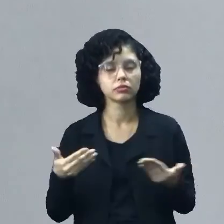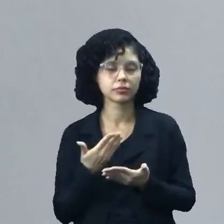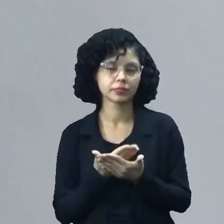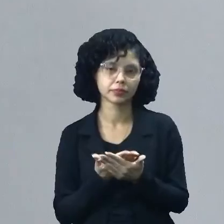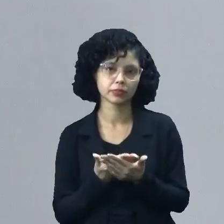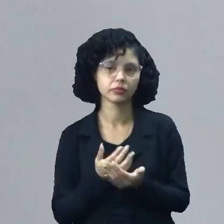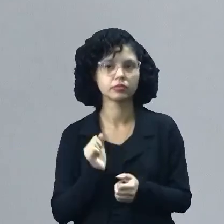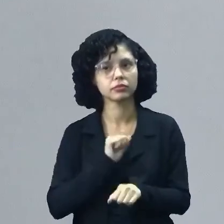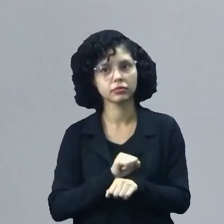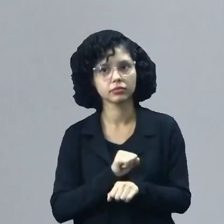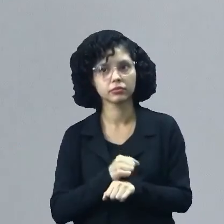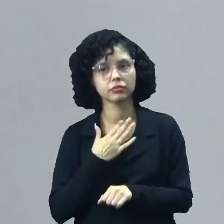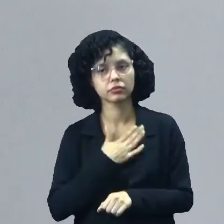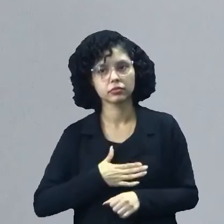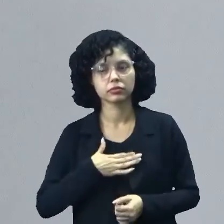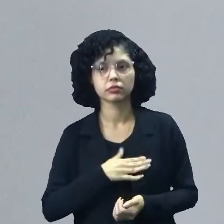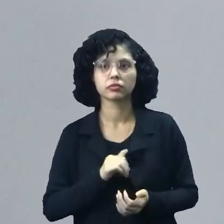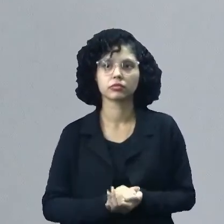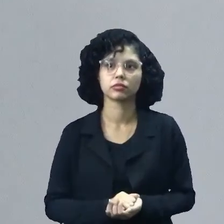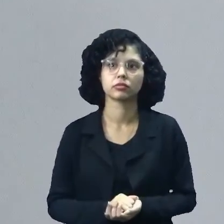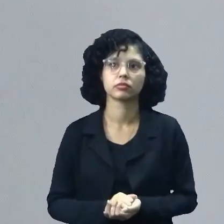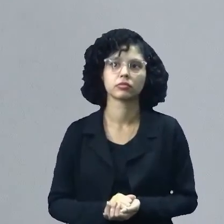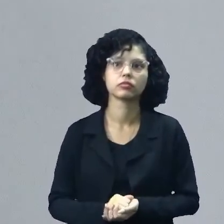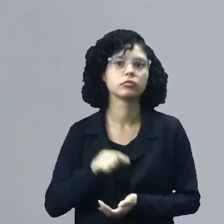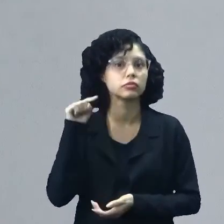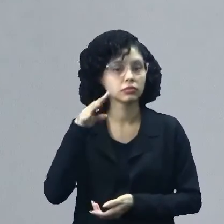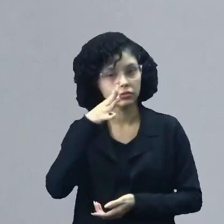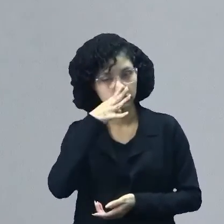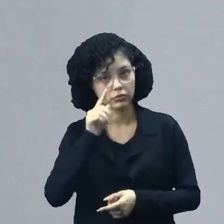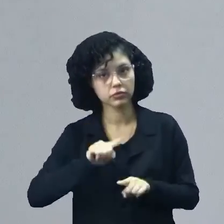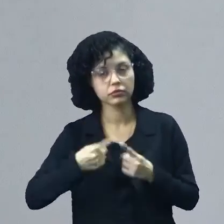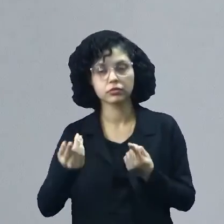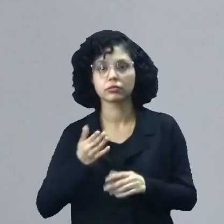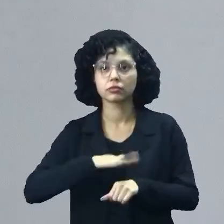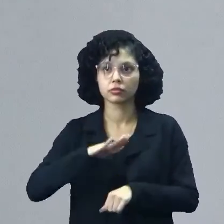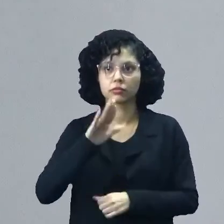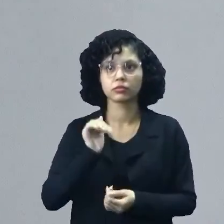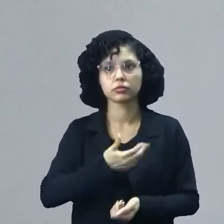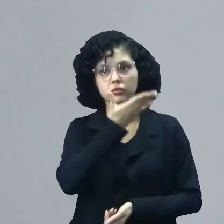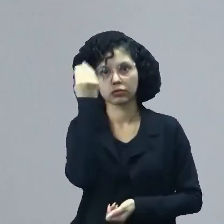aula de hoje. Espero que vocês tenham gostado, né? E para assistir mais aulas como